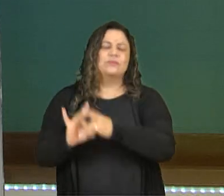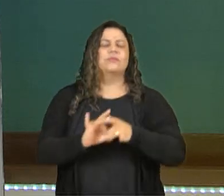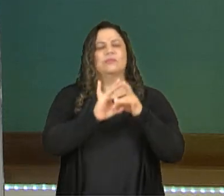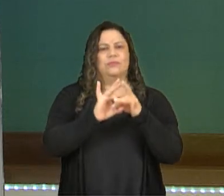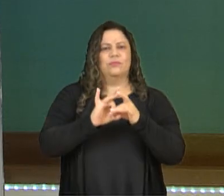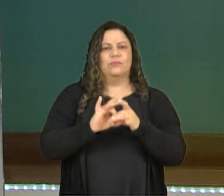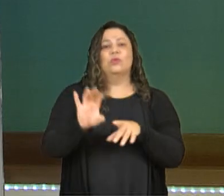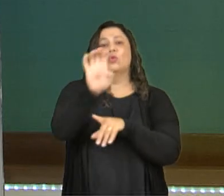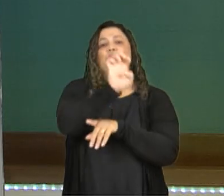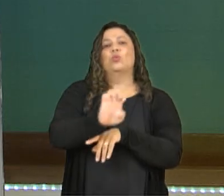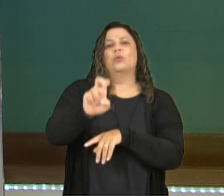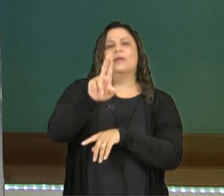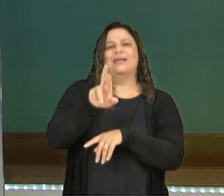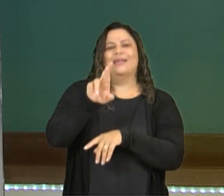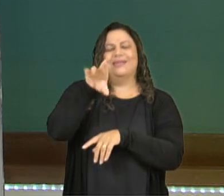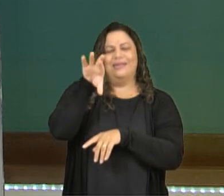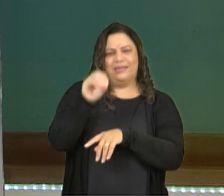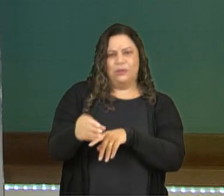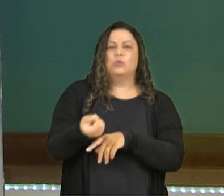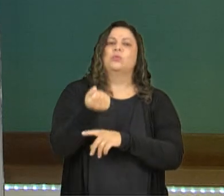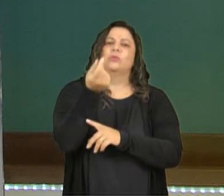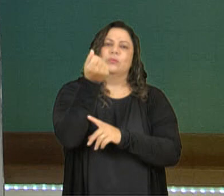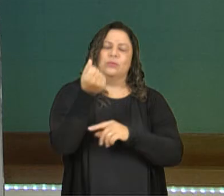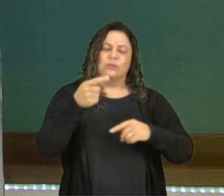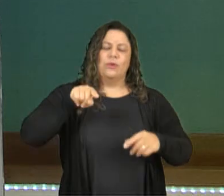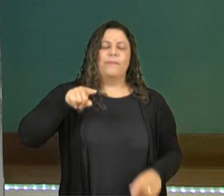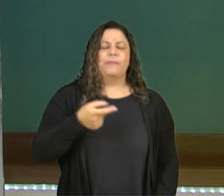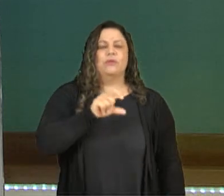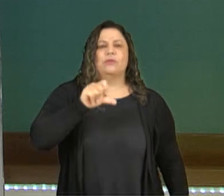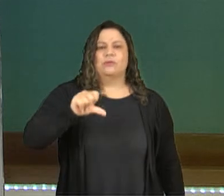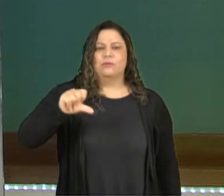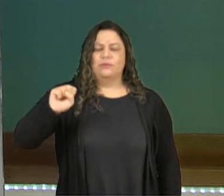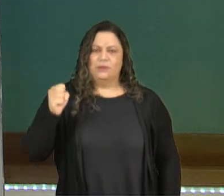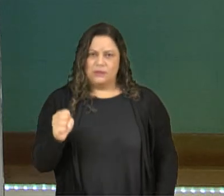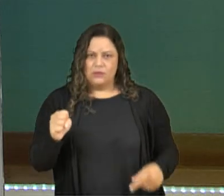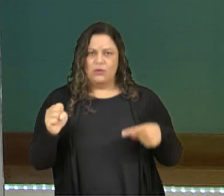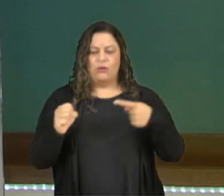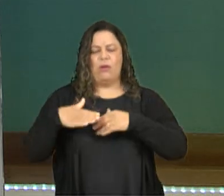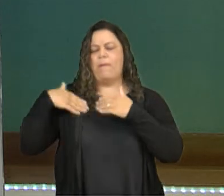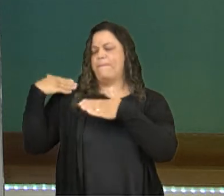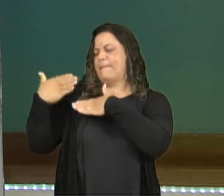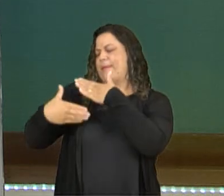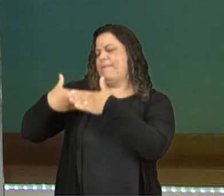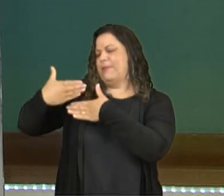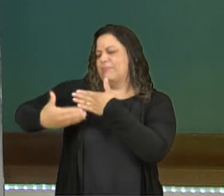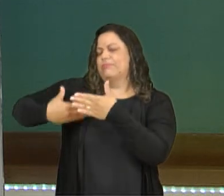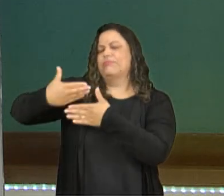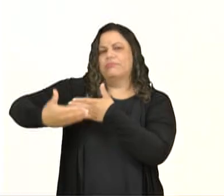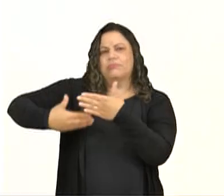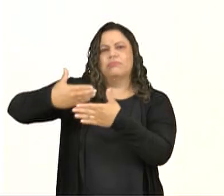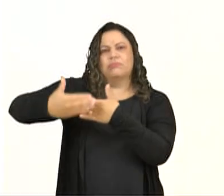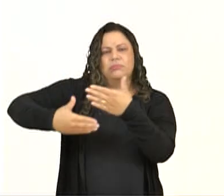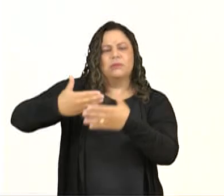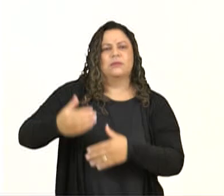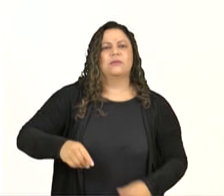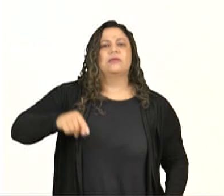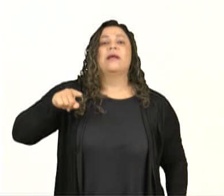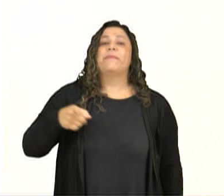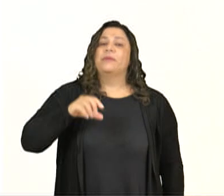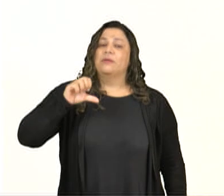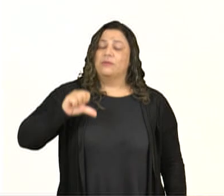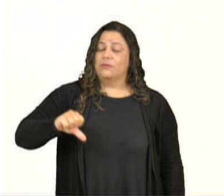implementação do euro em 1998. Então veja, aluno, o caminho foi longo e gradativo, de